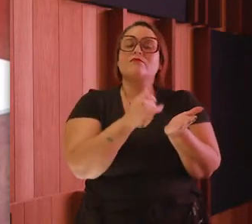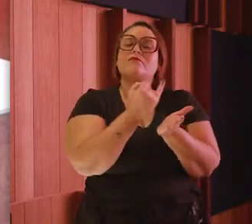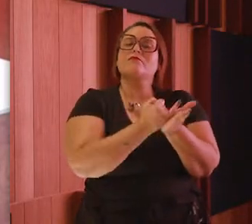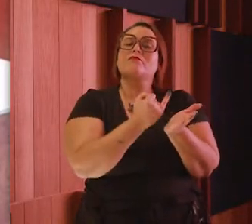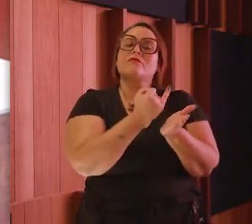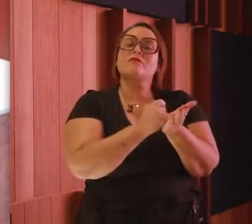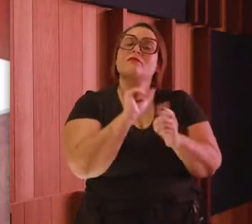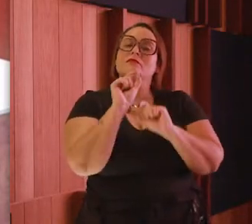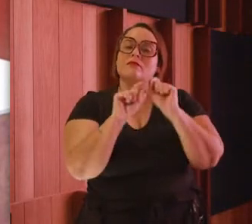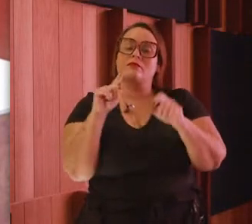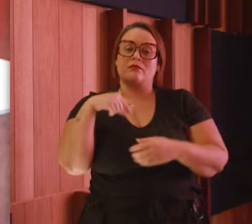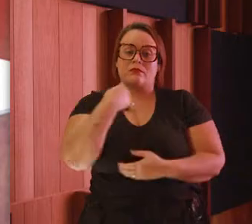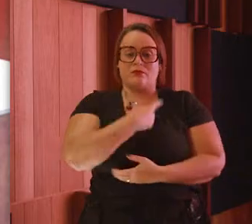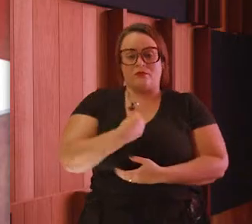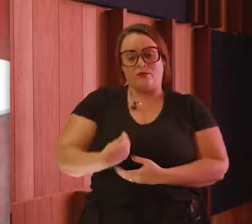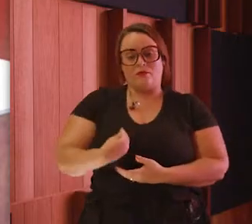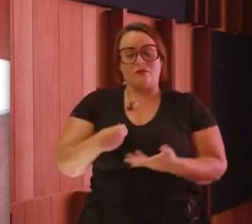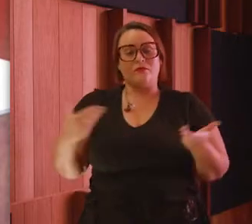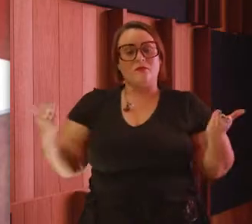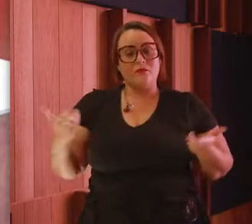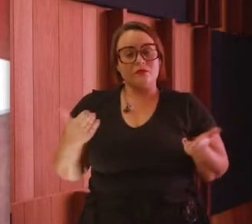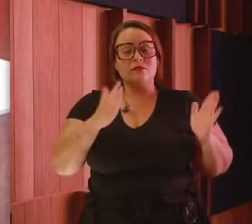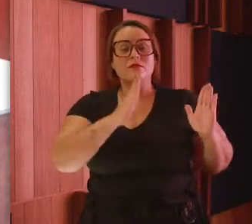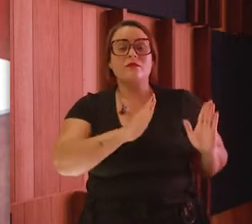de extrema